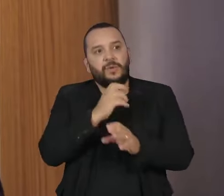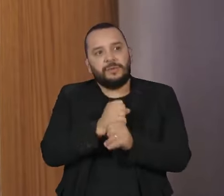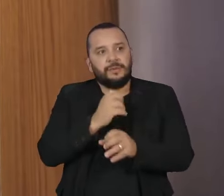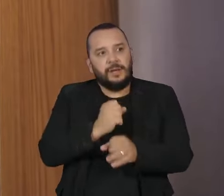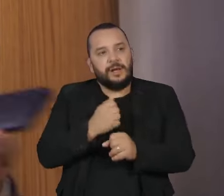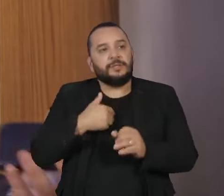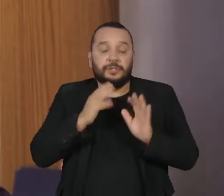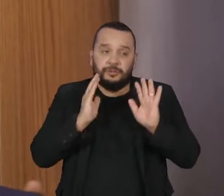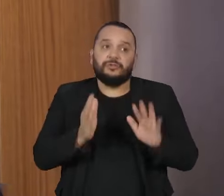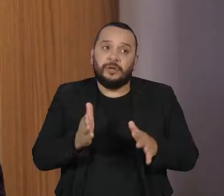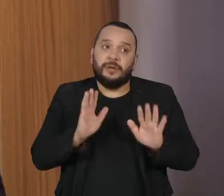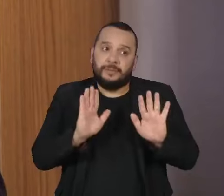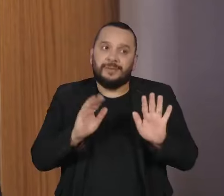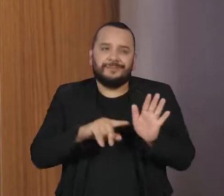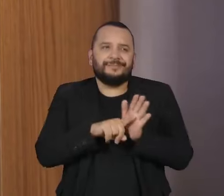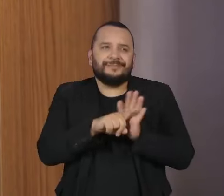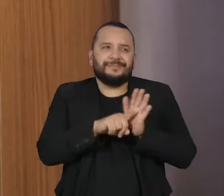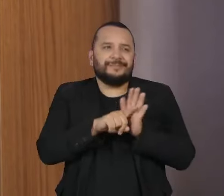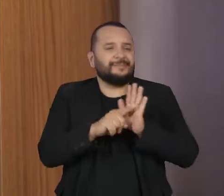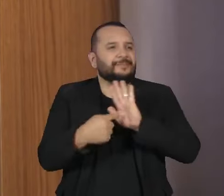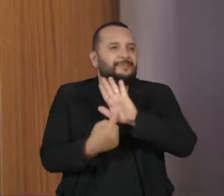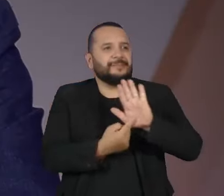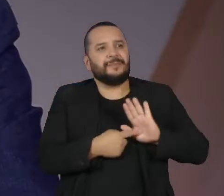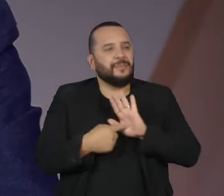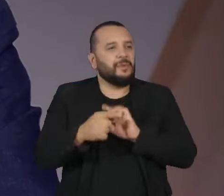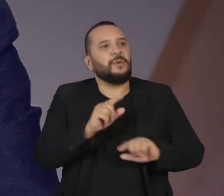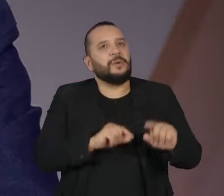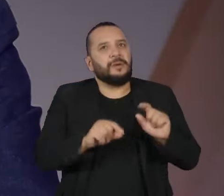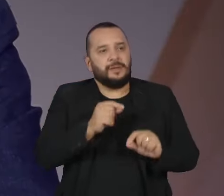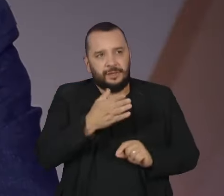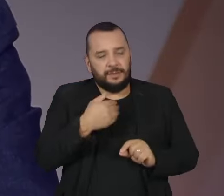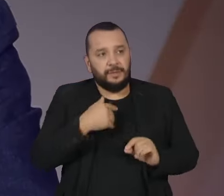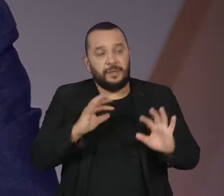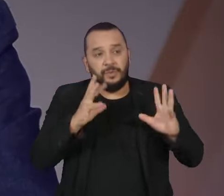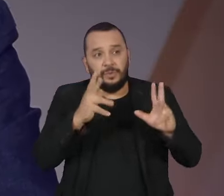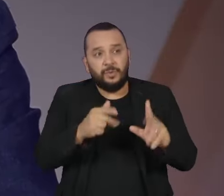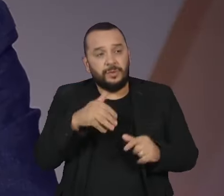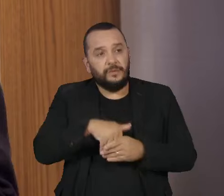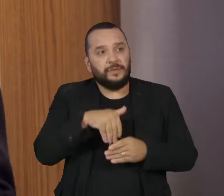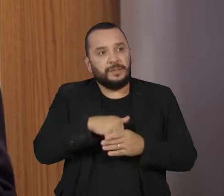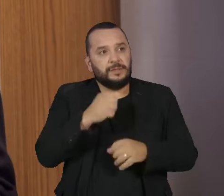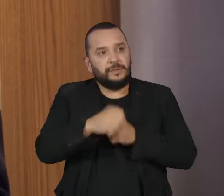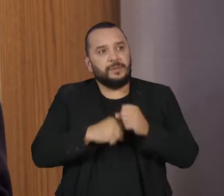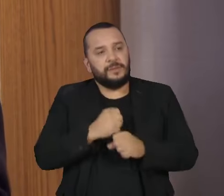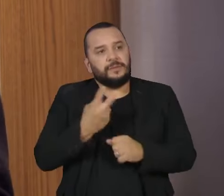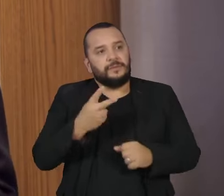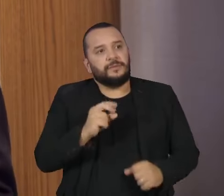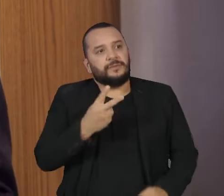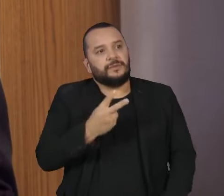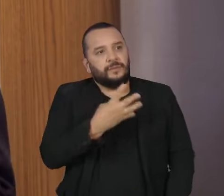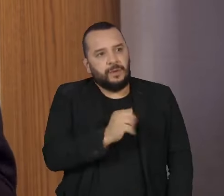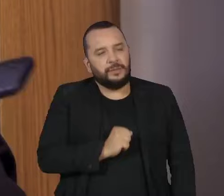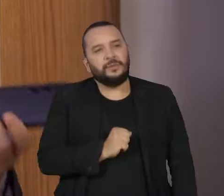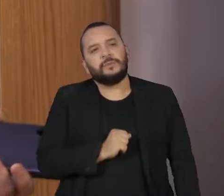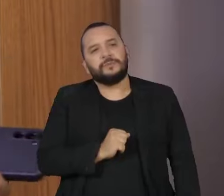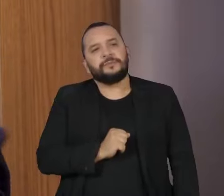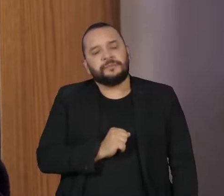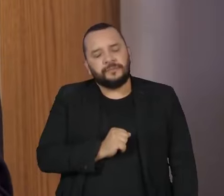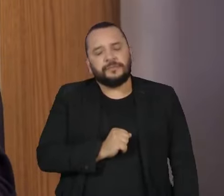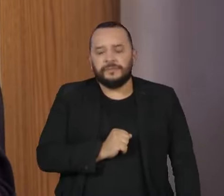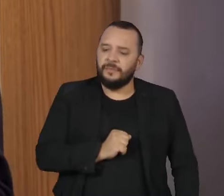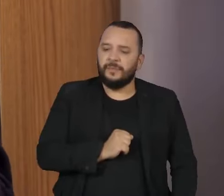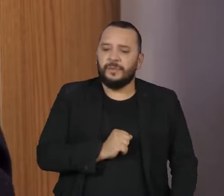real, mas baseado no que as pesquisas indicavam, olhando agora para toda essa eleição de 2024, efetivamente, onde é que a